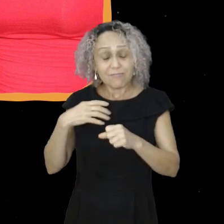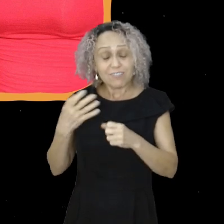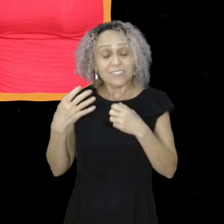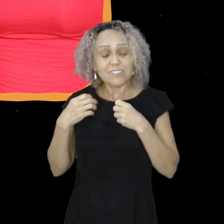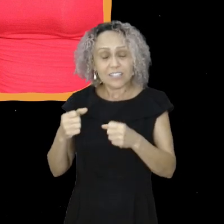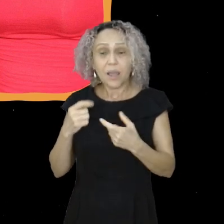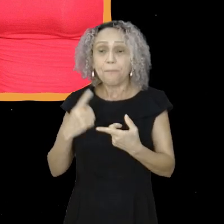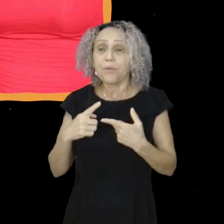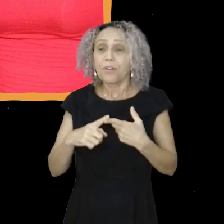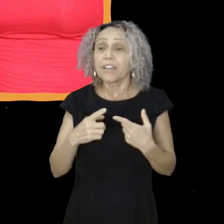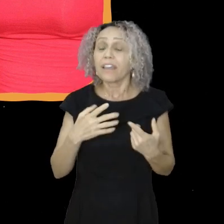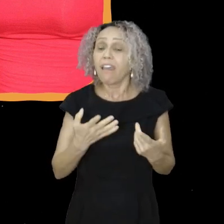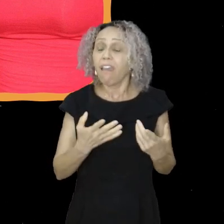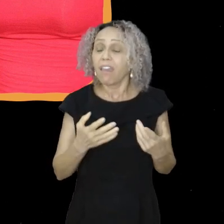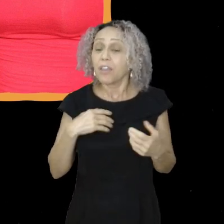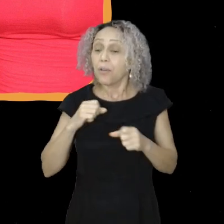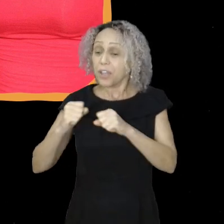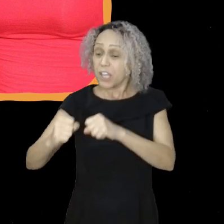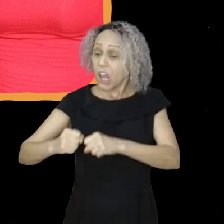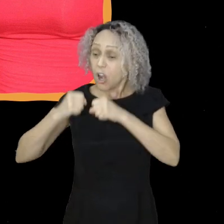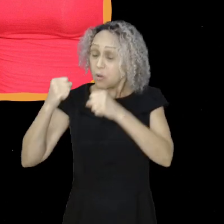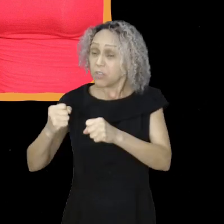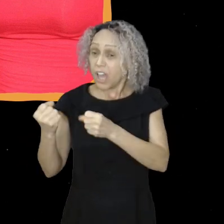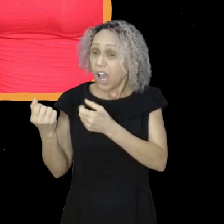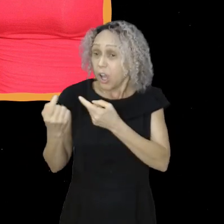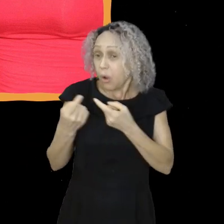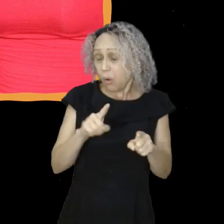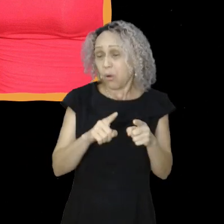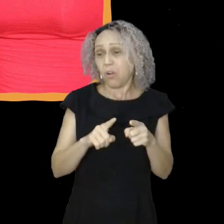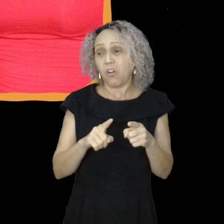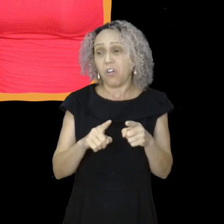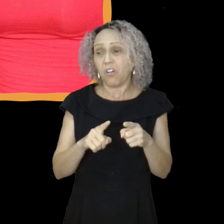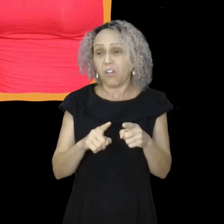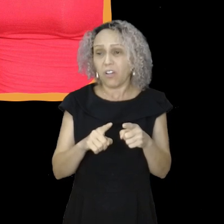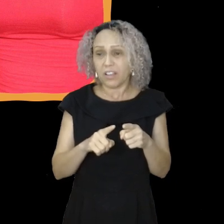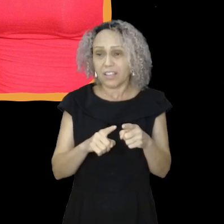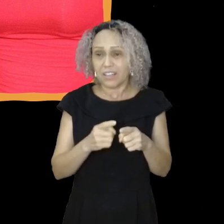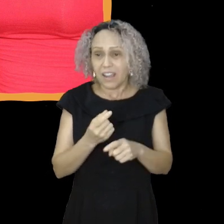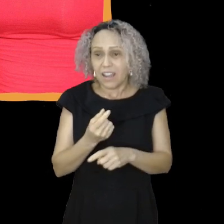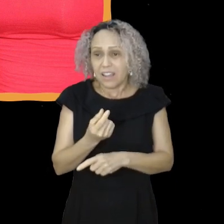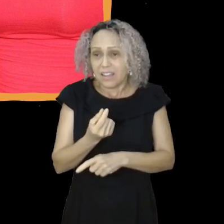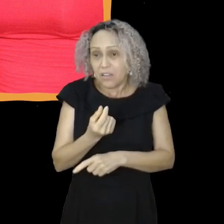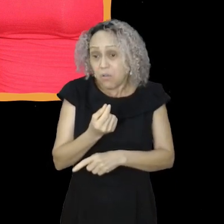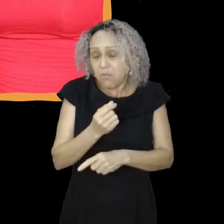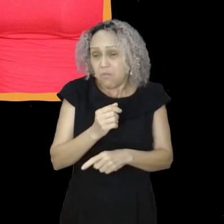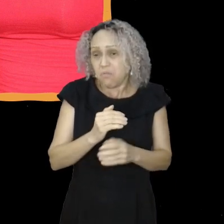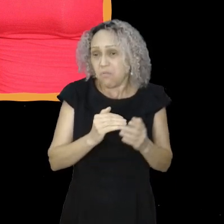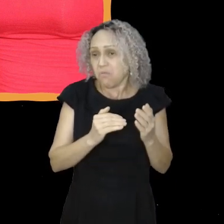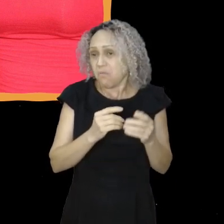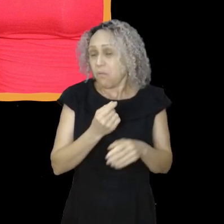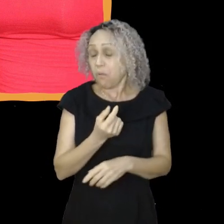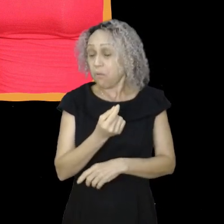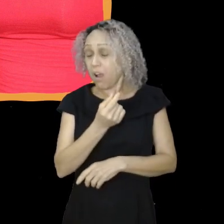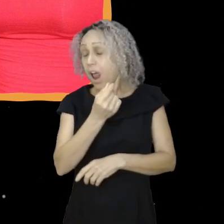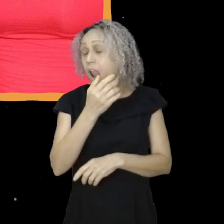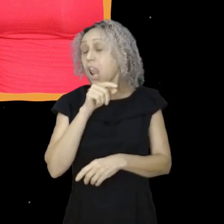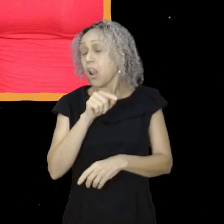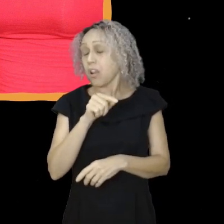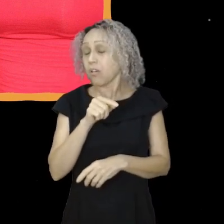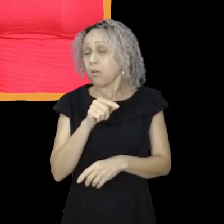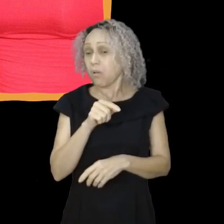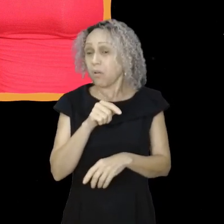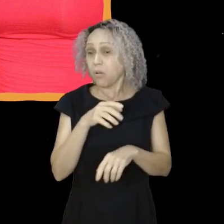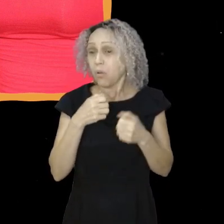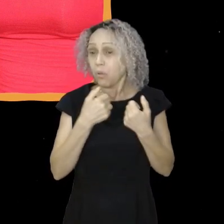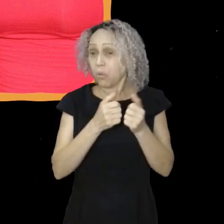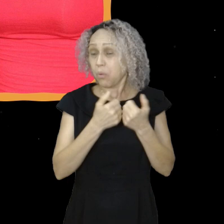tu não vai ajudar a dar um golpe na presidenta Dilma. E aí ela me levou pra uma palestra do M. Sader, eu lembro até hoje, assim, que ele tava lançando aquele livro